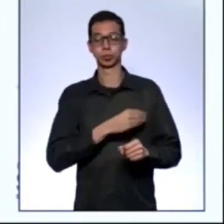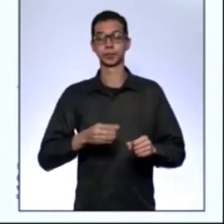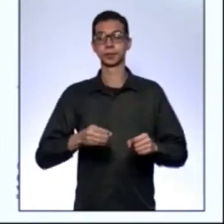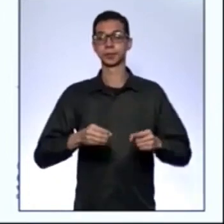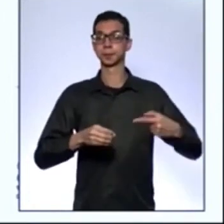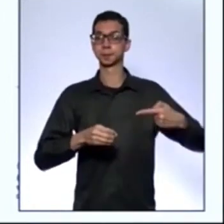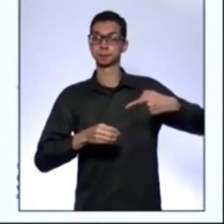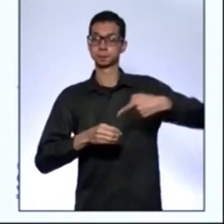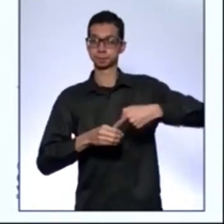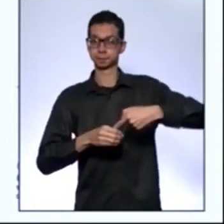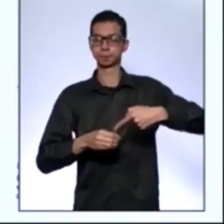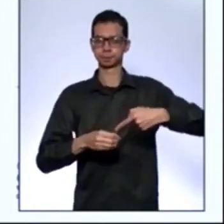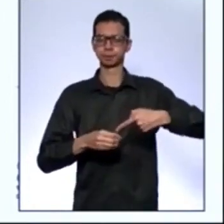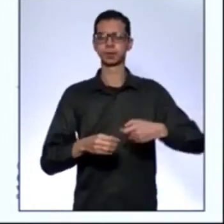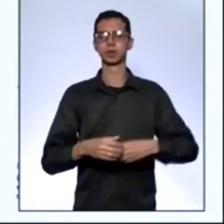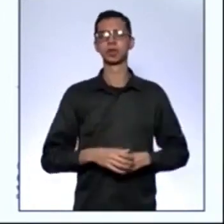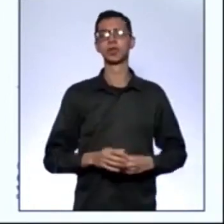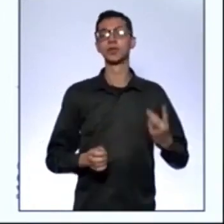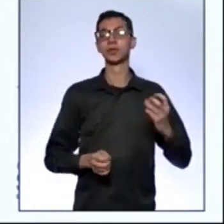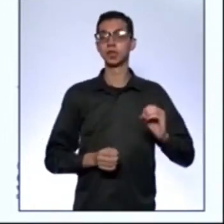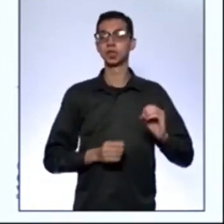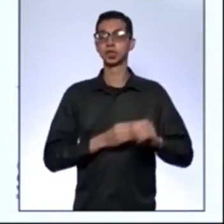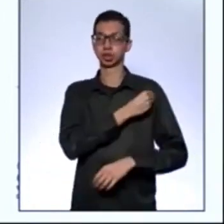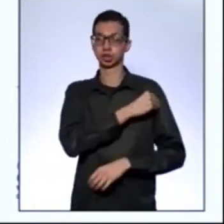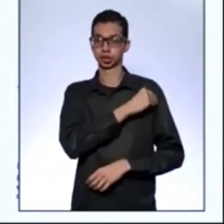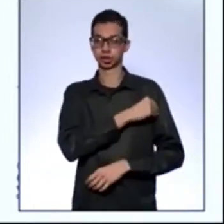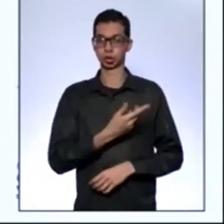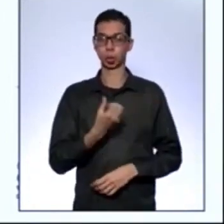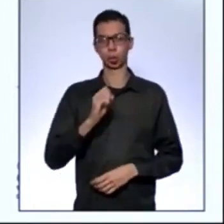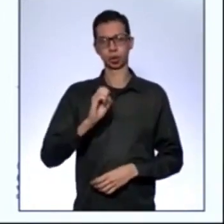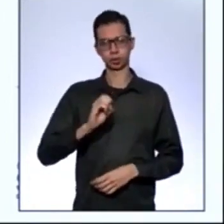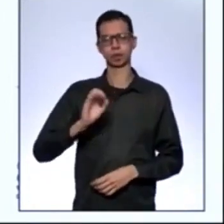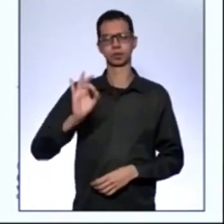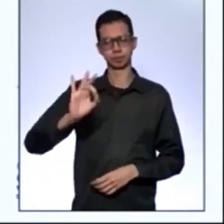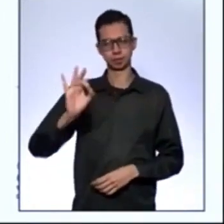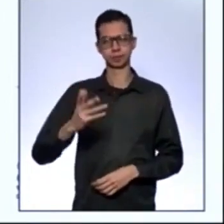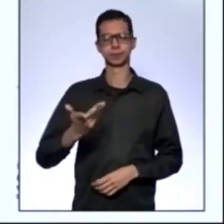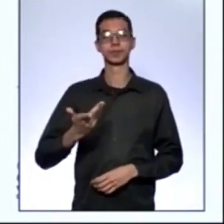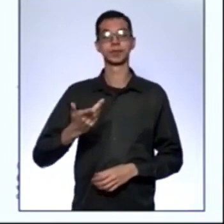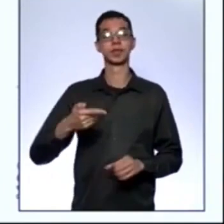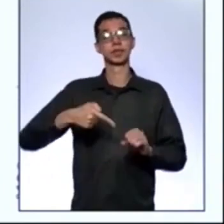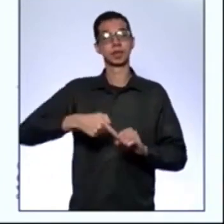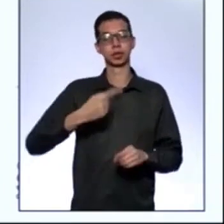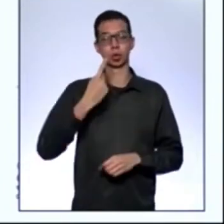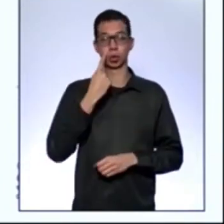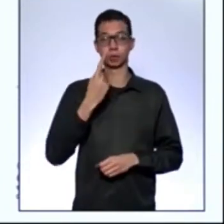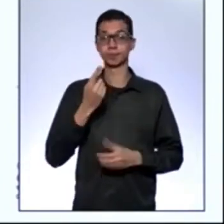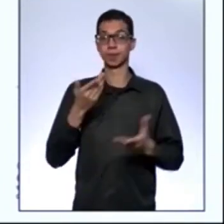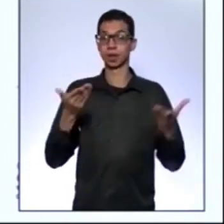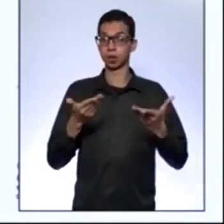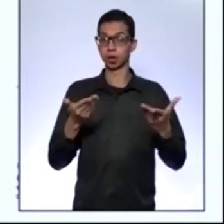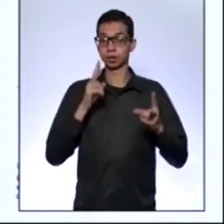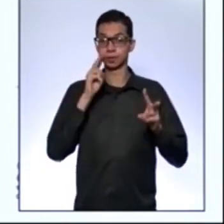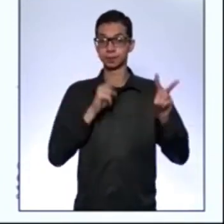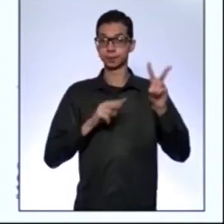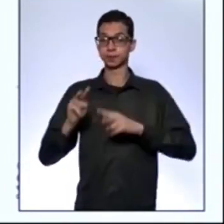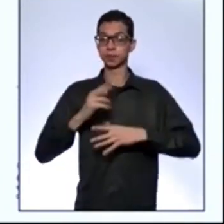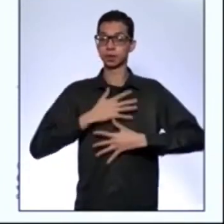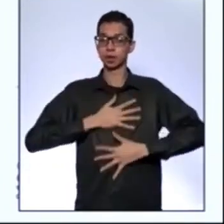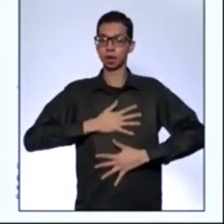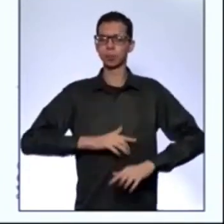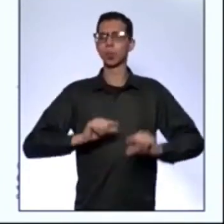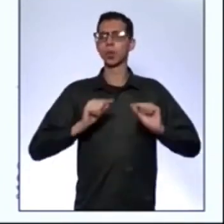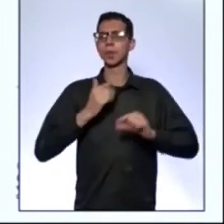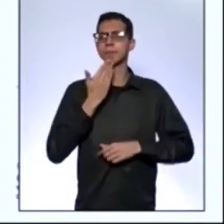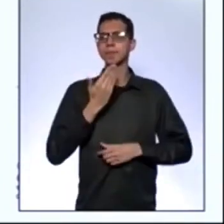de etanol onde que ele tá pedindo observa com muita calma o que que tá pedindo